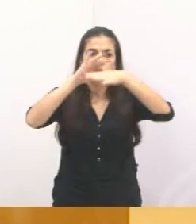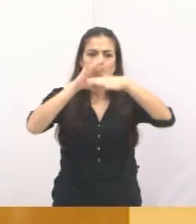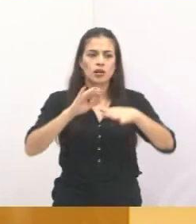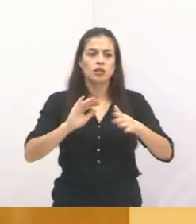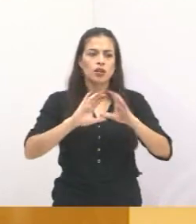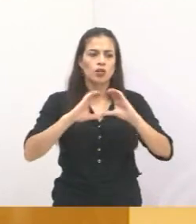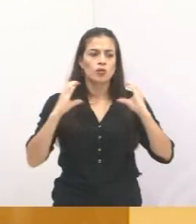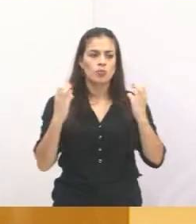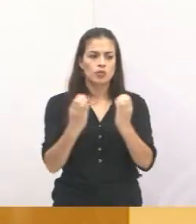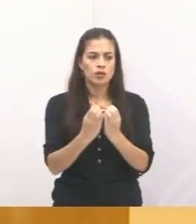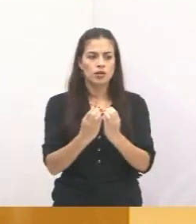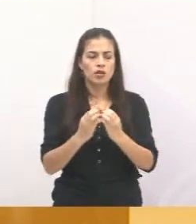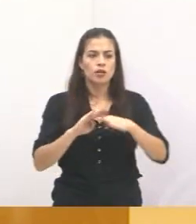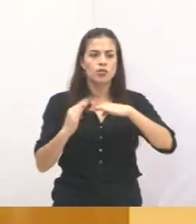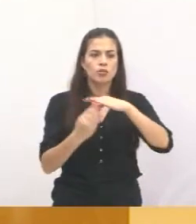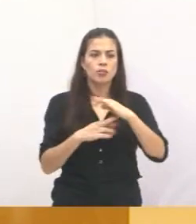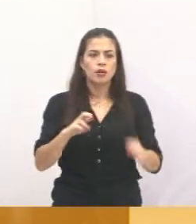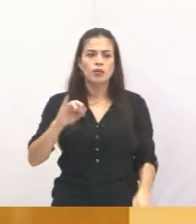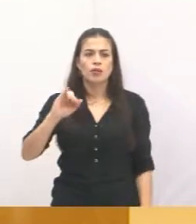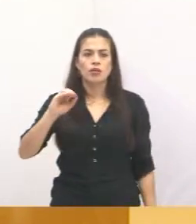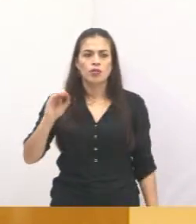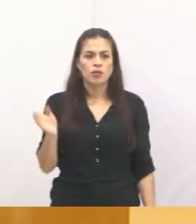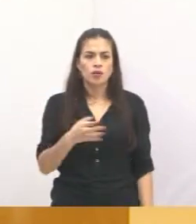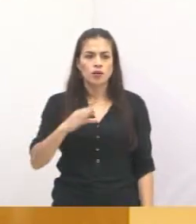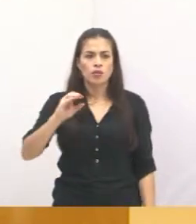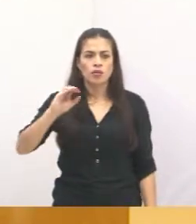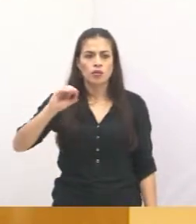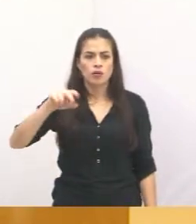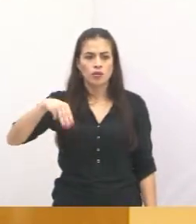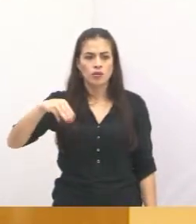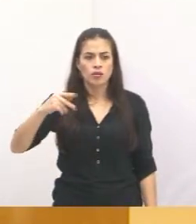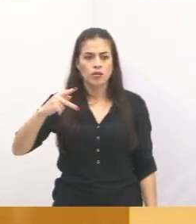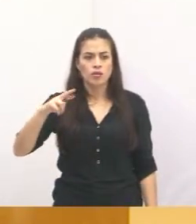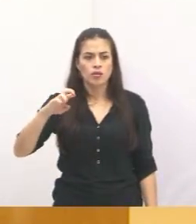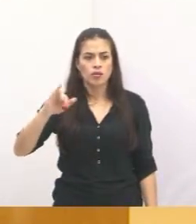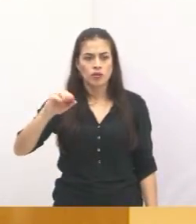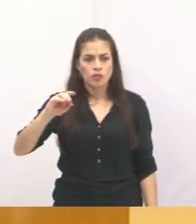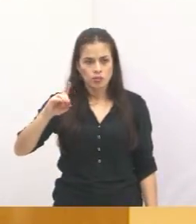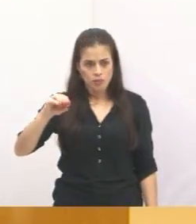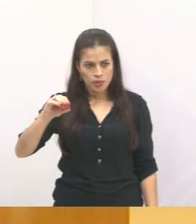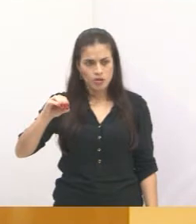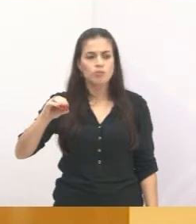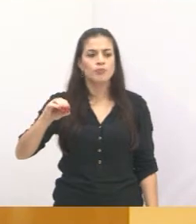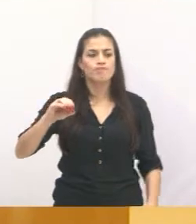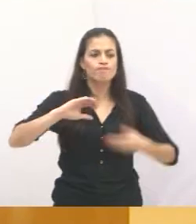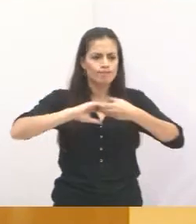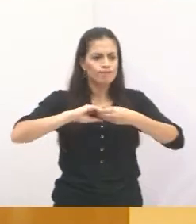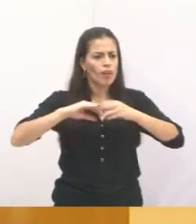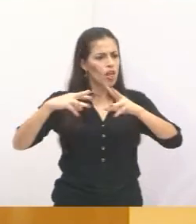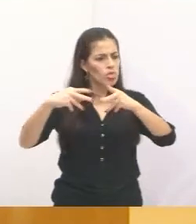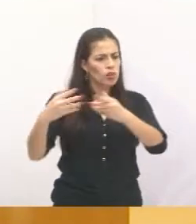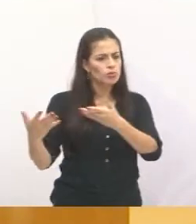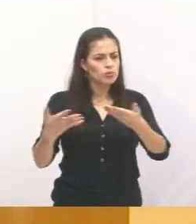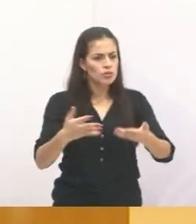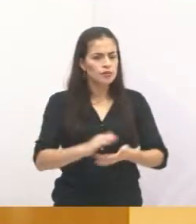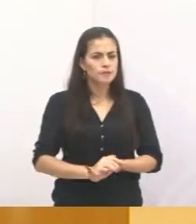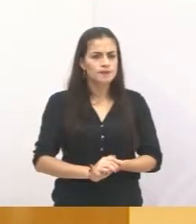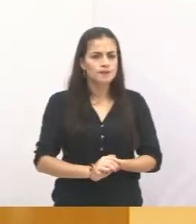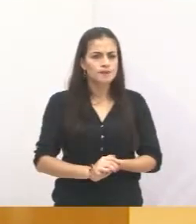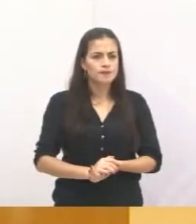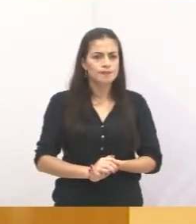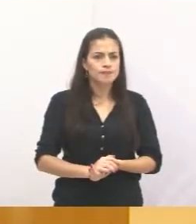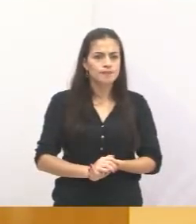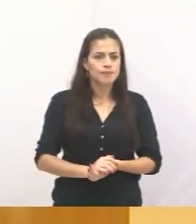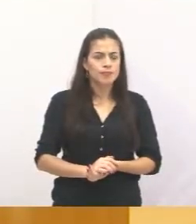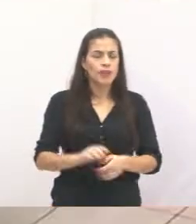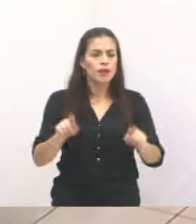sempre acompanha a sessão de Câmara, em nome do qual eu cumprimento os demais. Também saudar aqui o ex-vereador